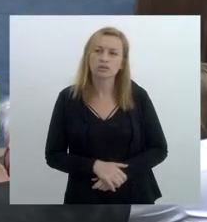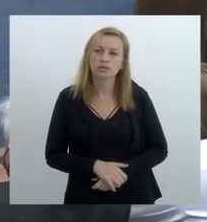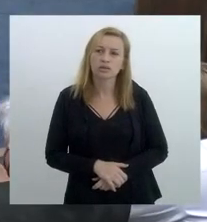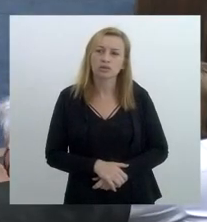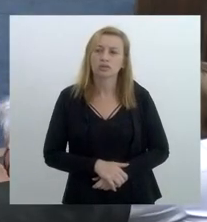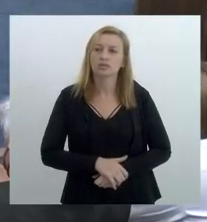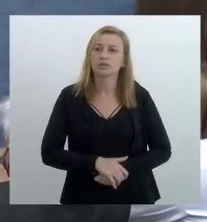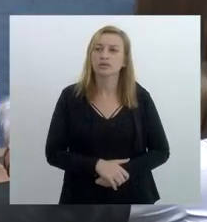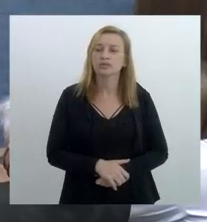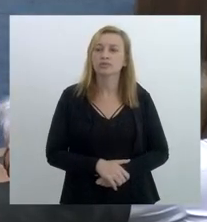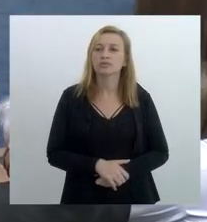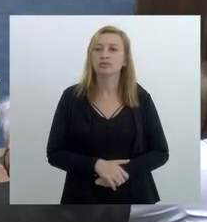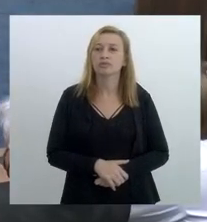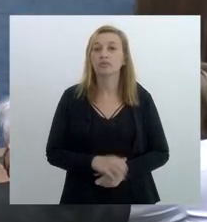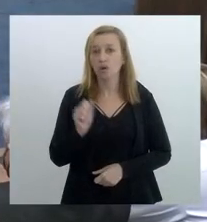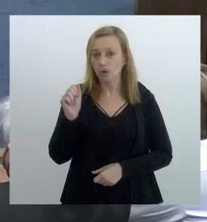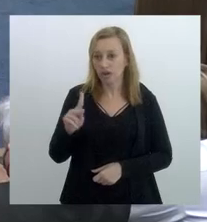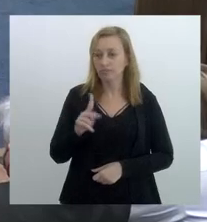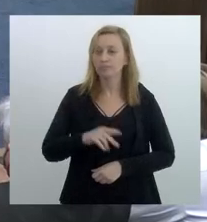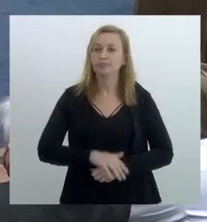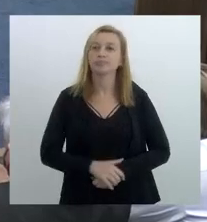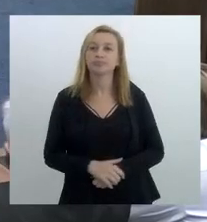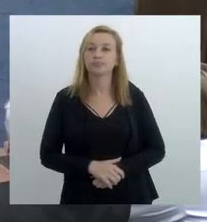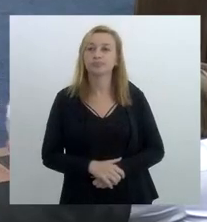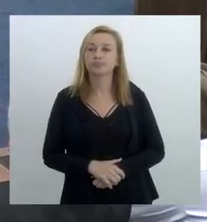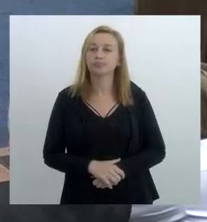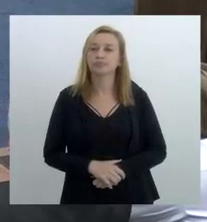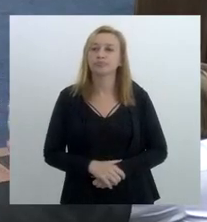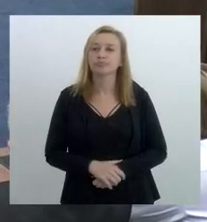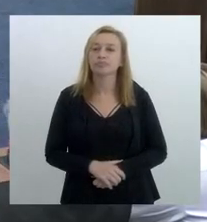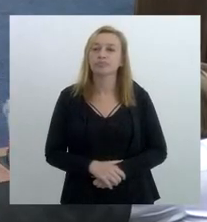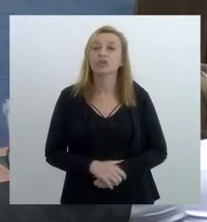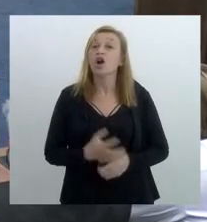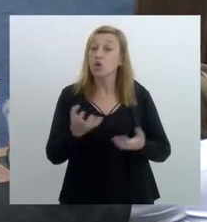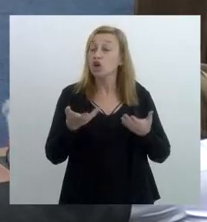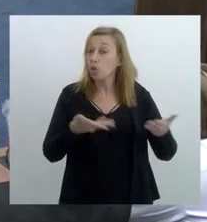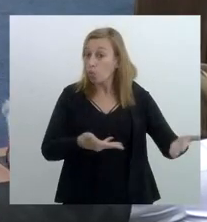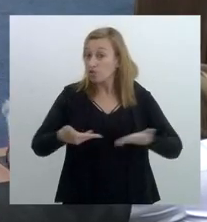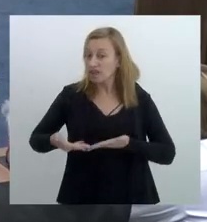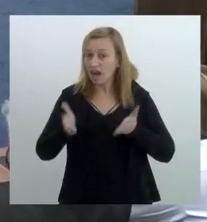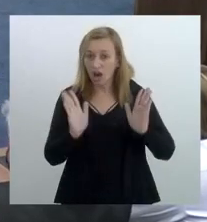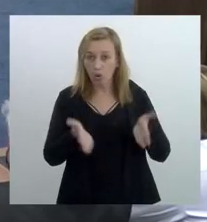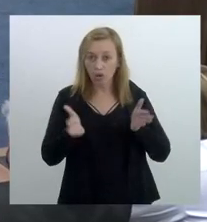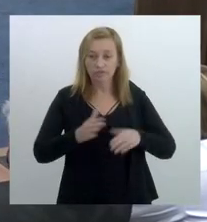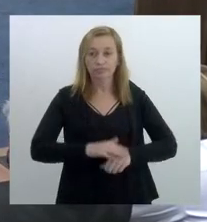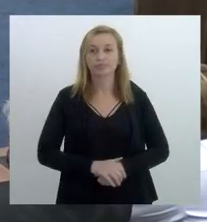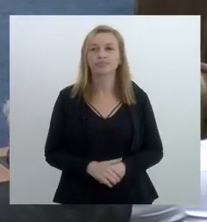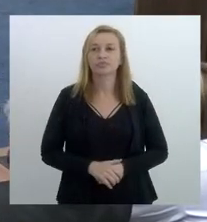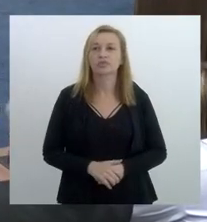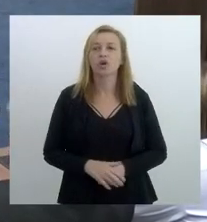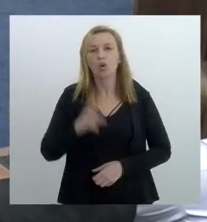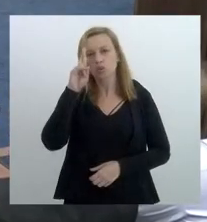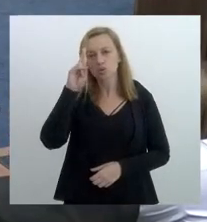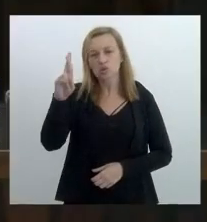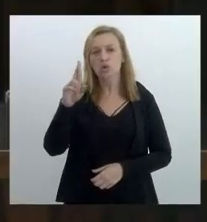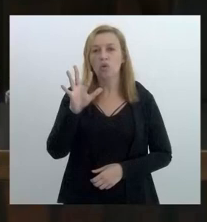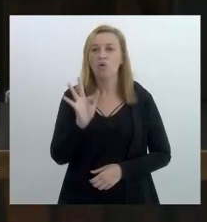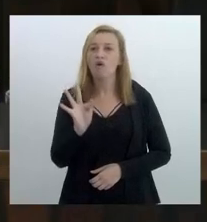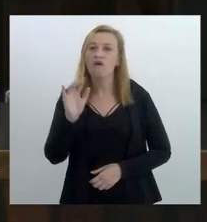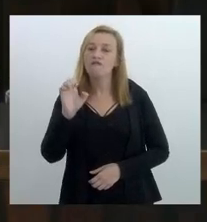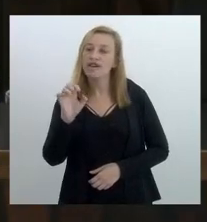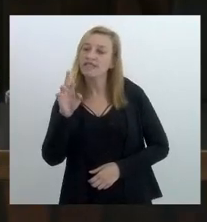Tá bem. Ok. Queria convidar agora o senhor